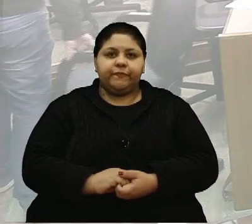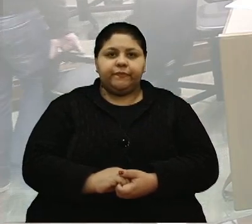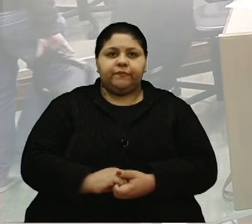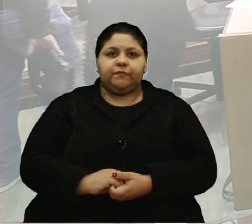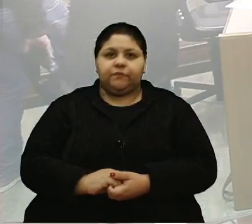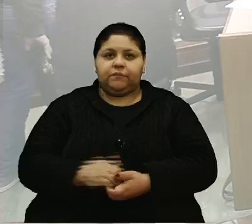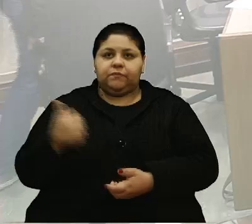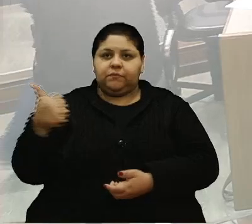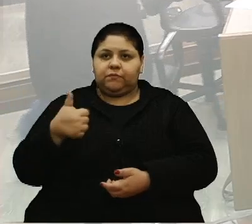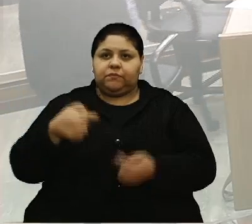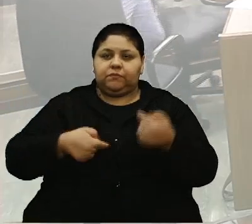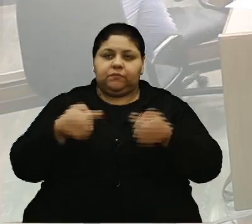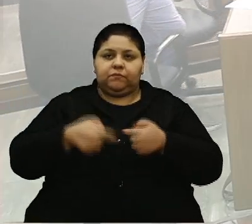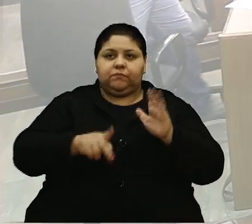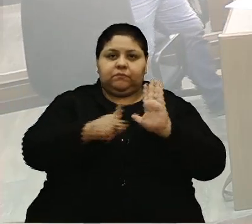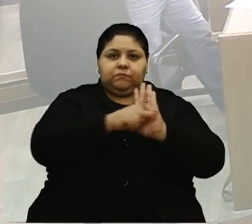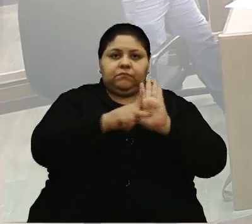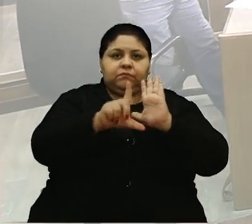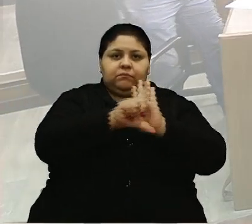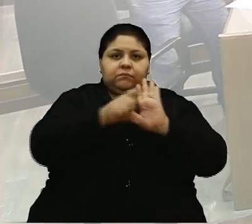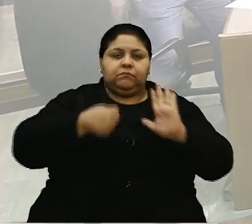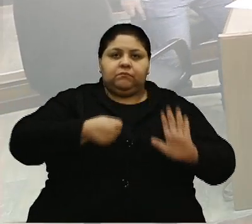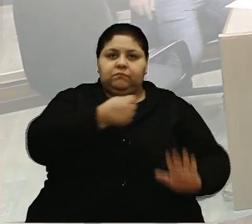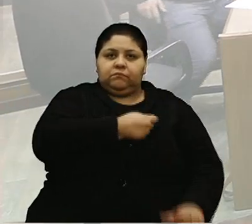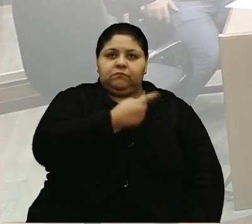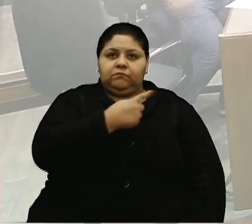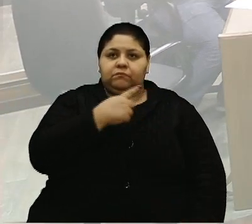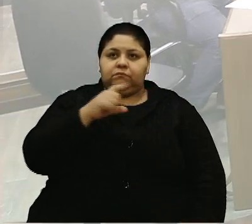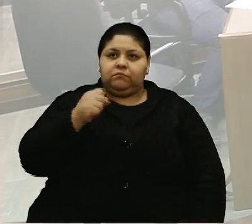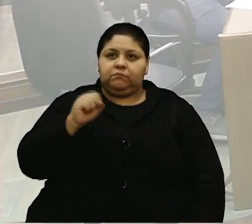Em primeira discussão, o projeto de lei número